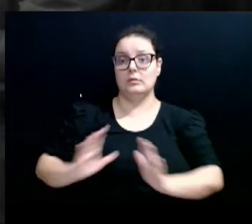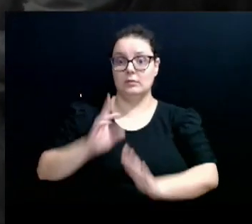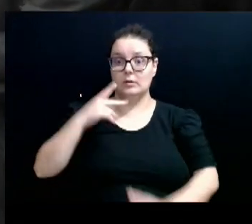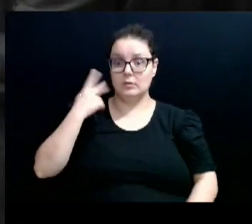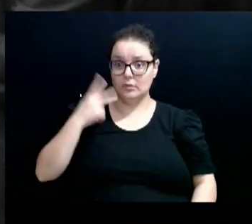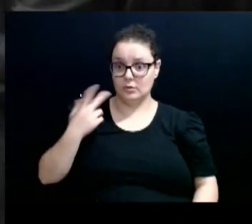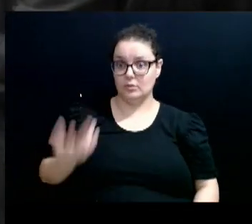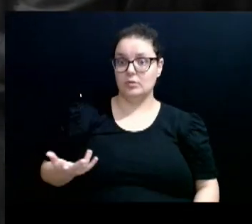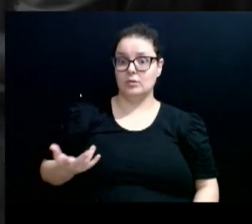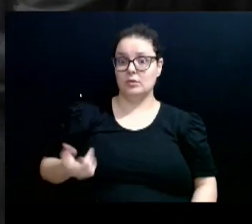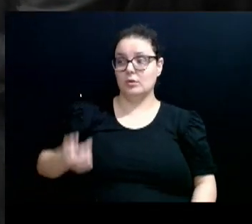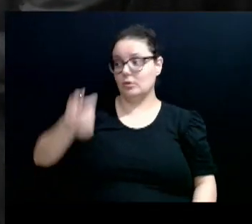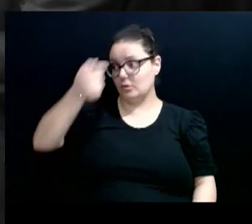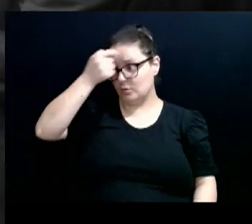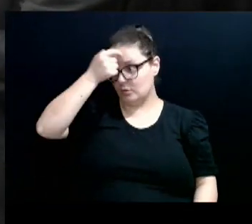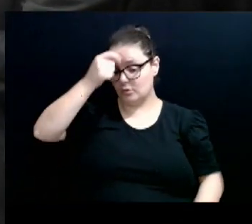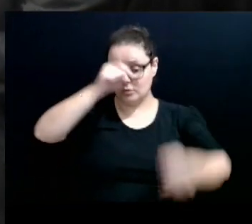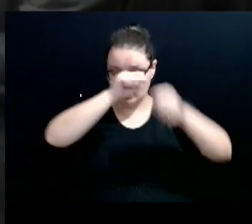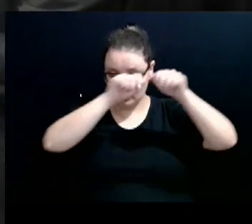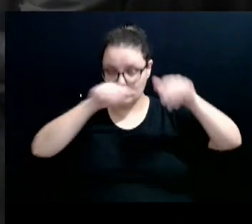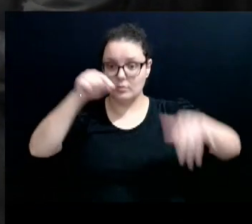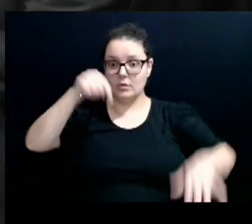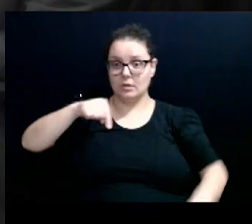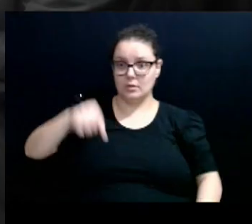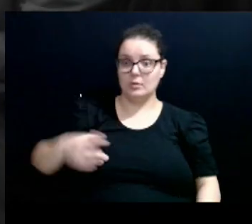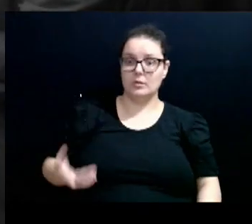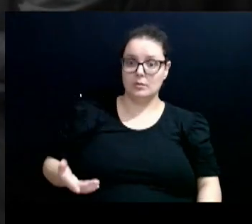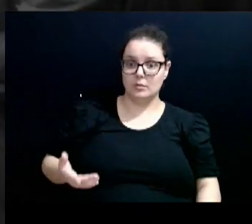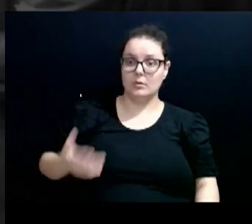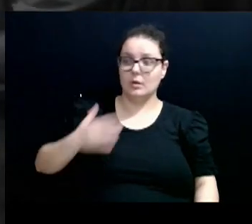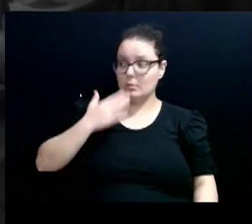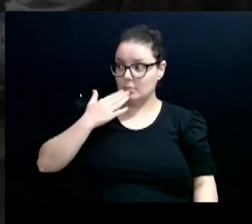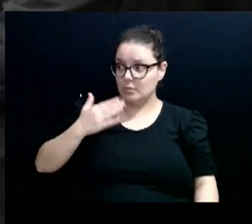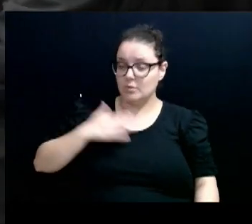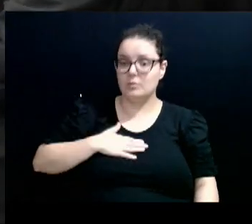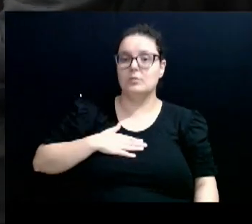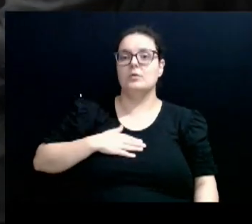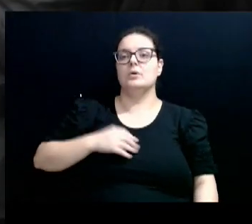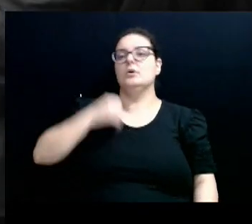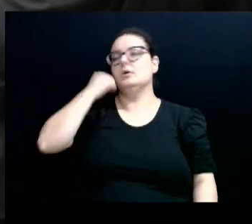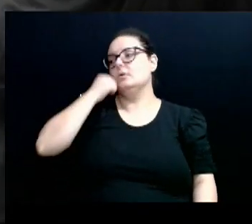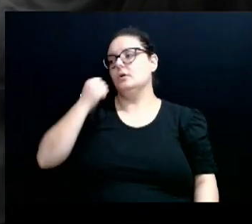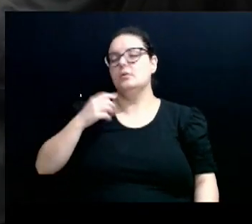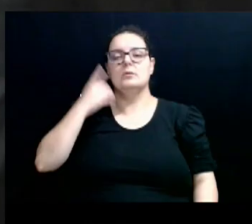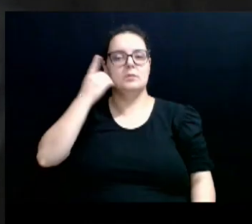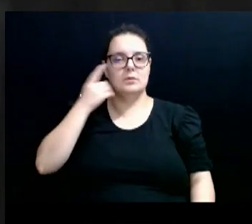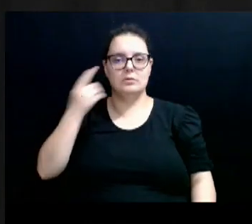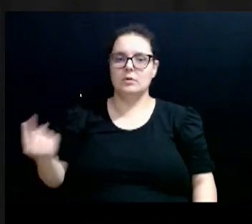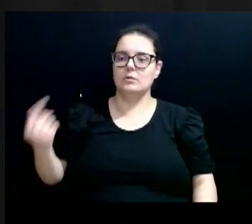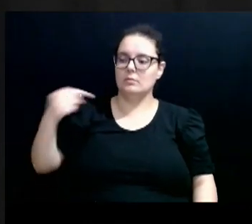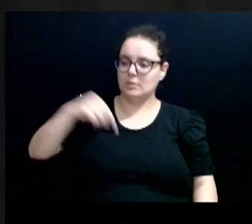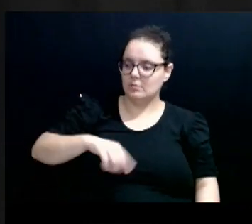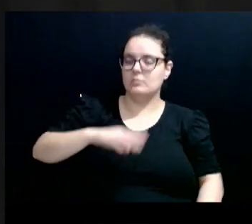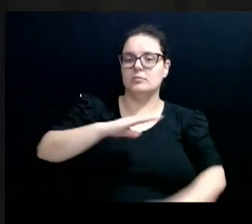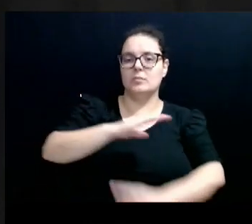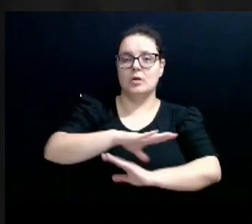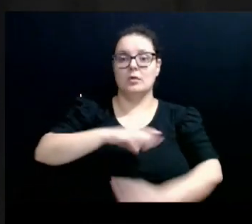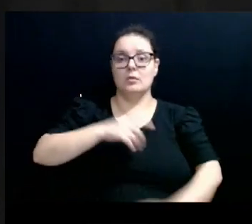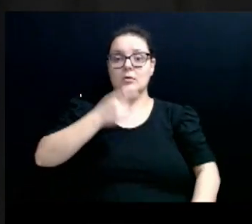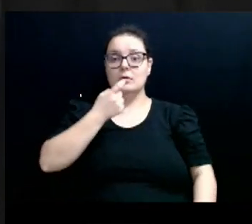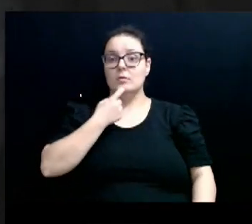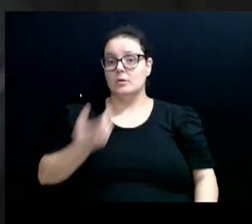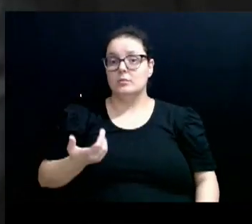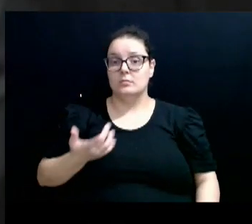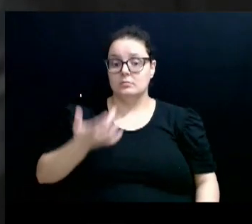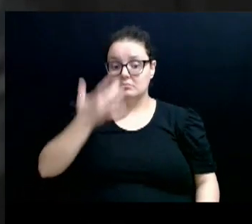Conscientização do Autismo foi aqui. Sim. Meu pedido, vieram senadores, deputados aqui na Câmara Municipal de Campinas. Só que nem sabia o que era isso.